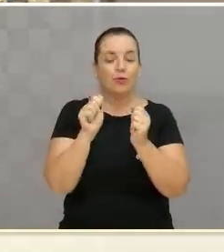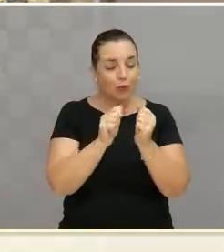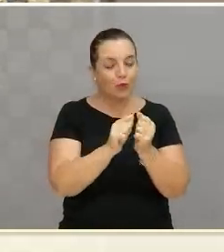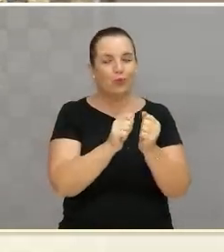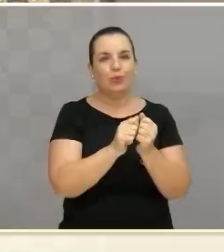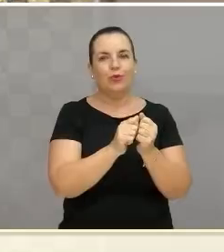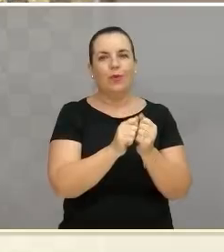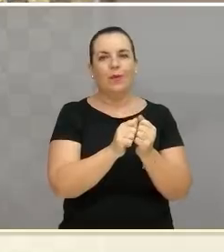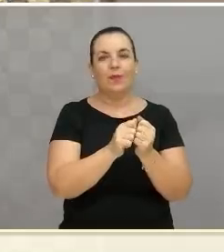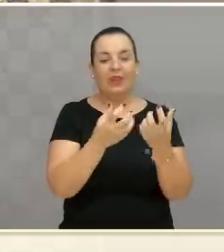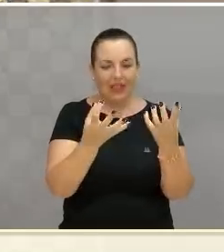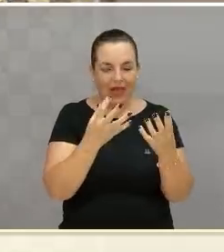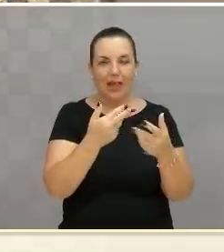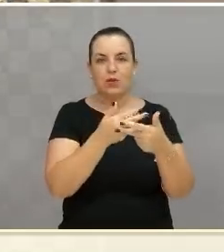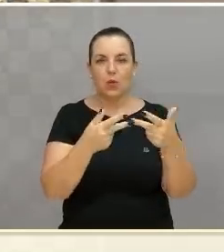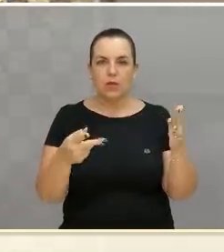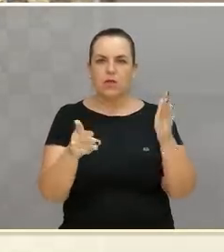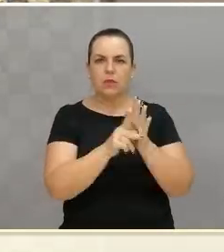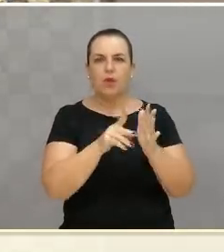Jesus Cristo, ao querigma,